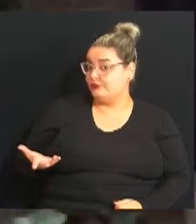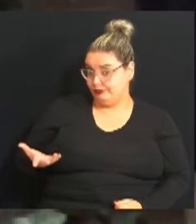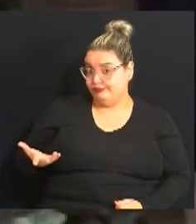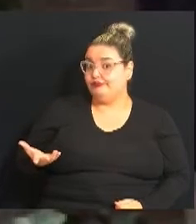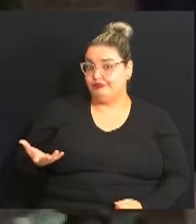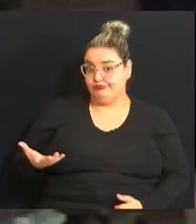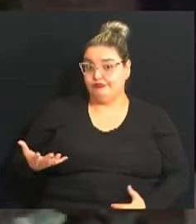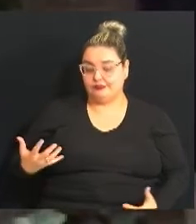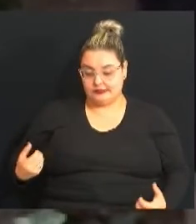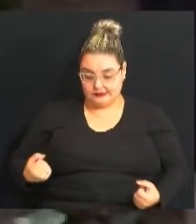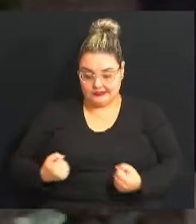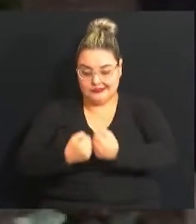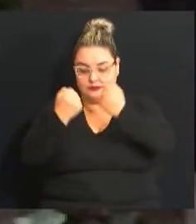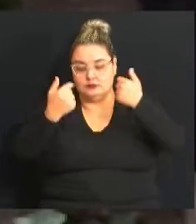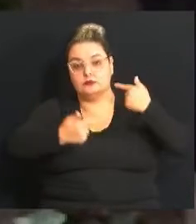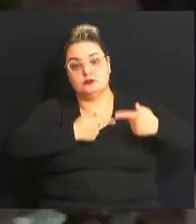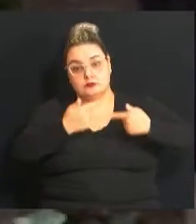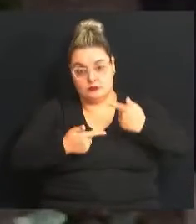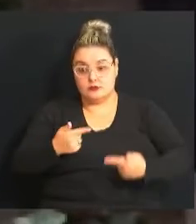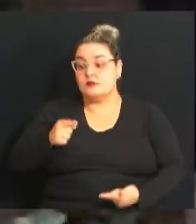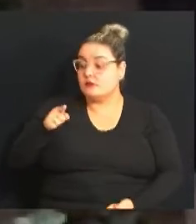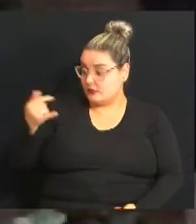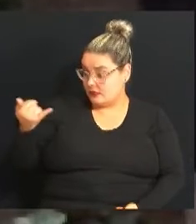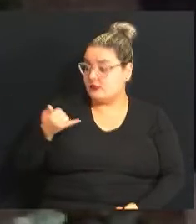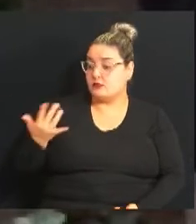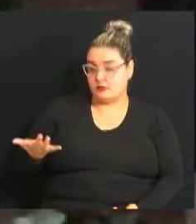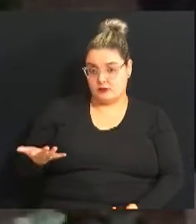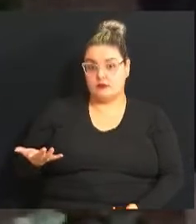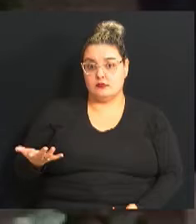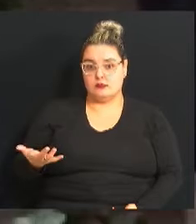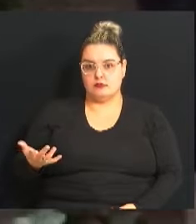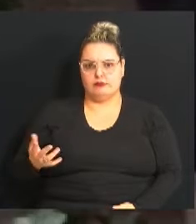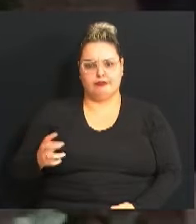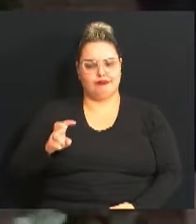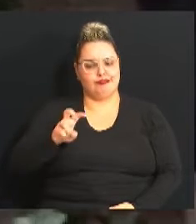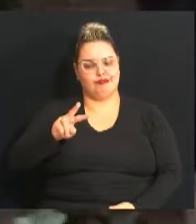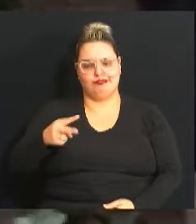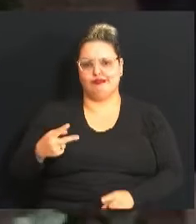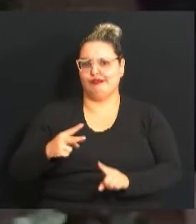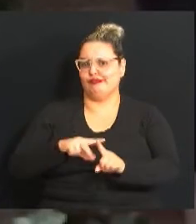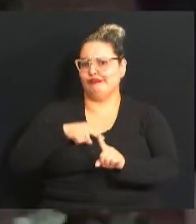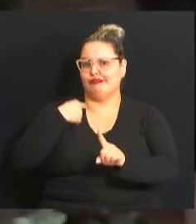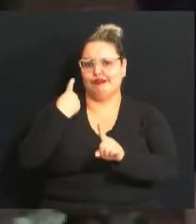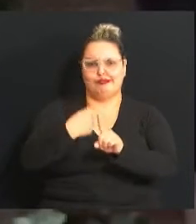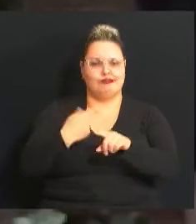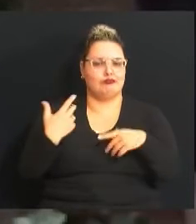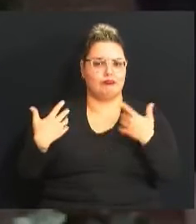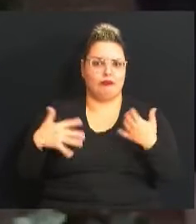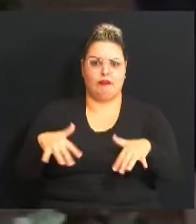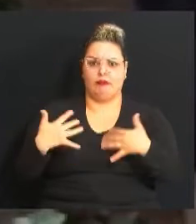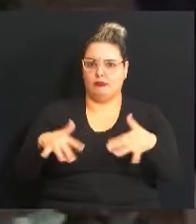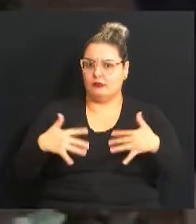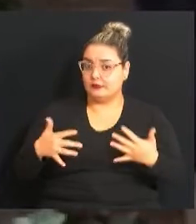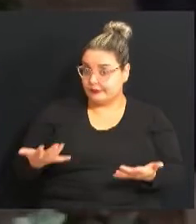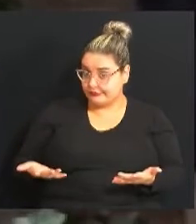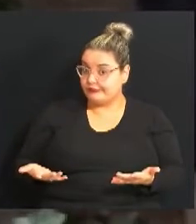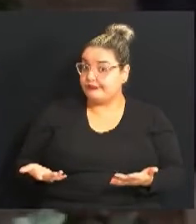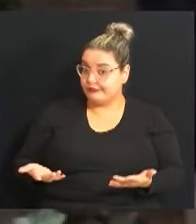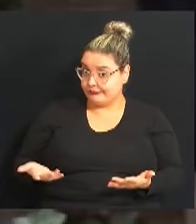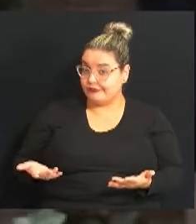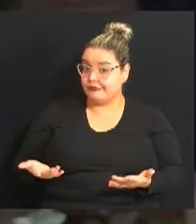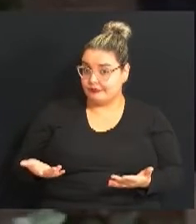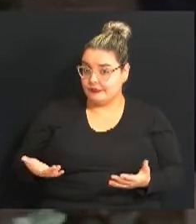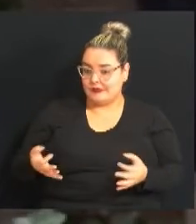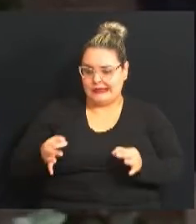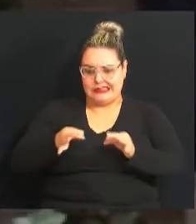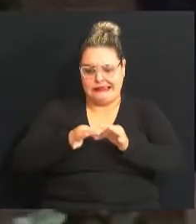gerações, como tu bem observou, foi quintuplicado, foi muito, o abismo ficou